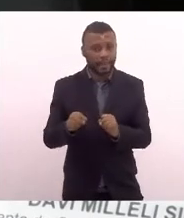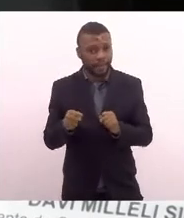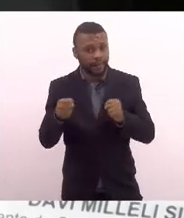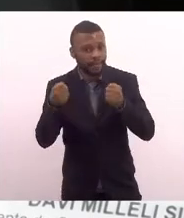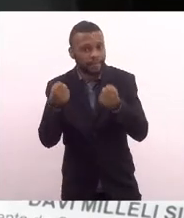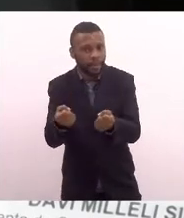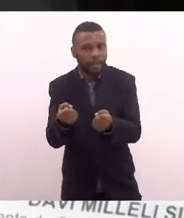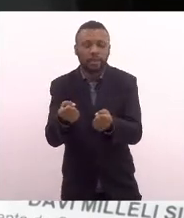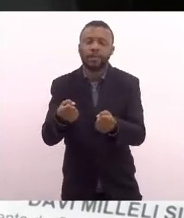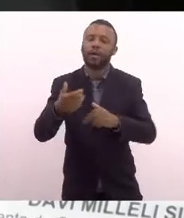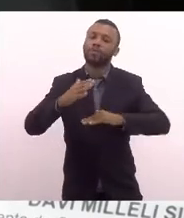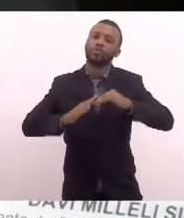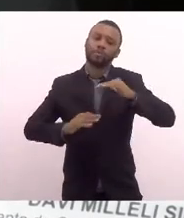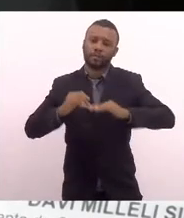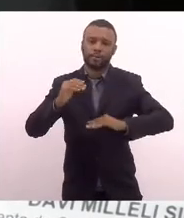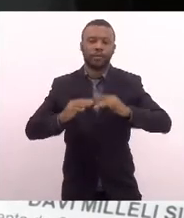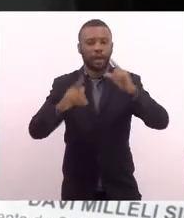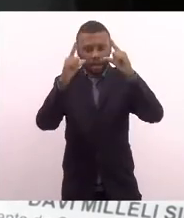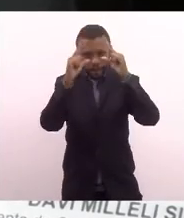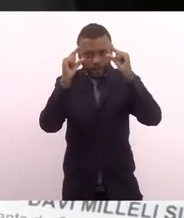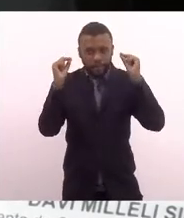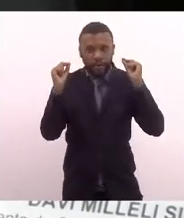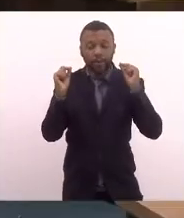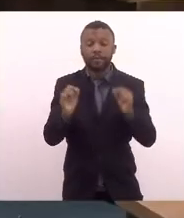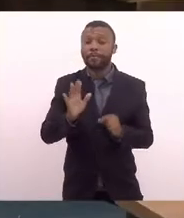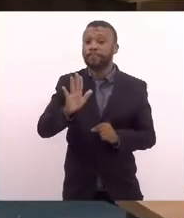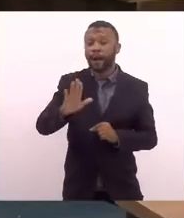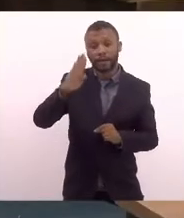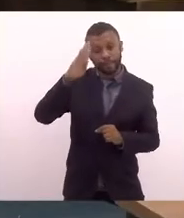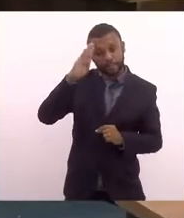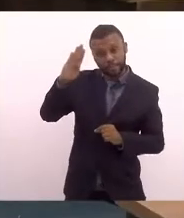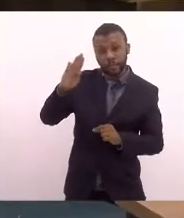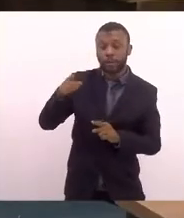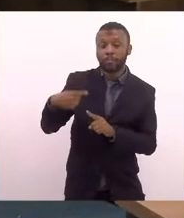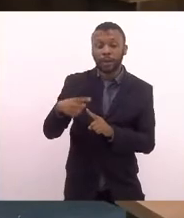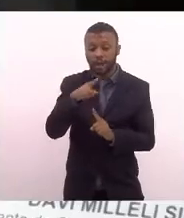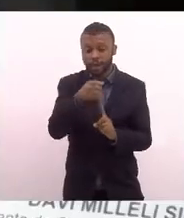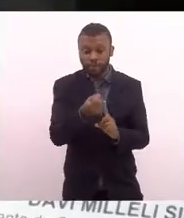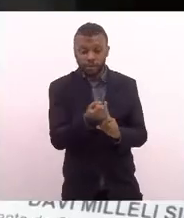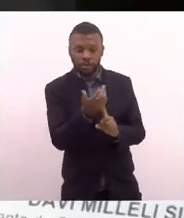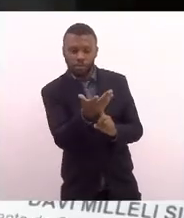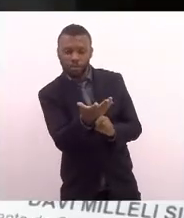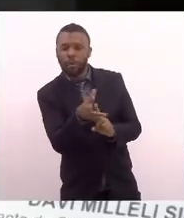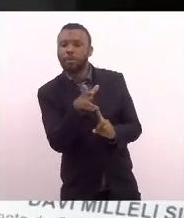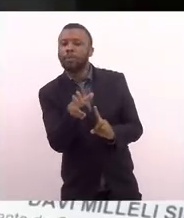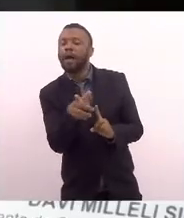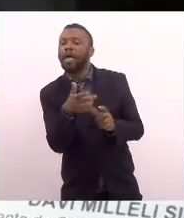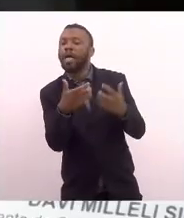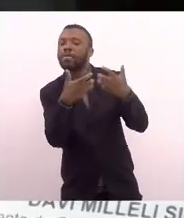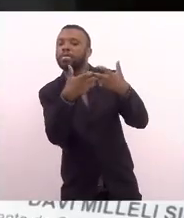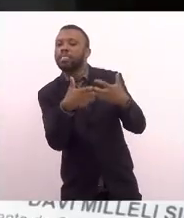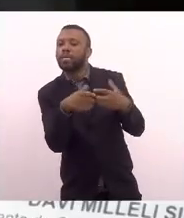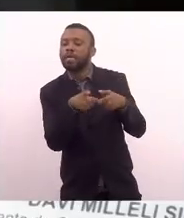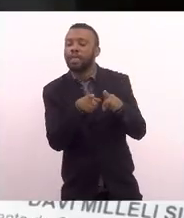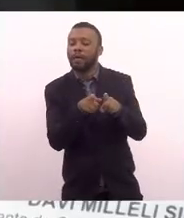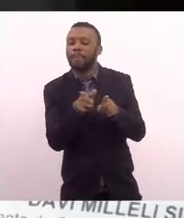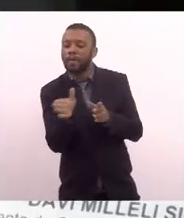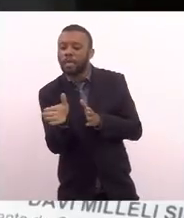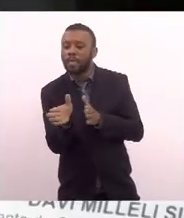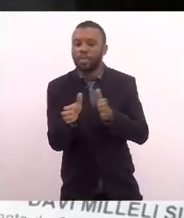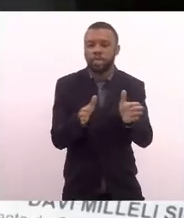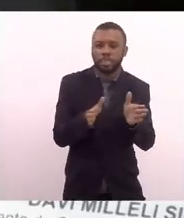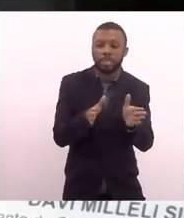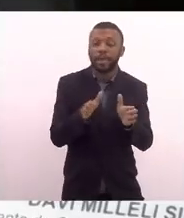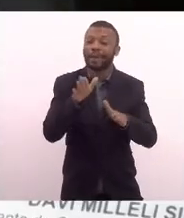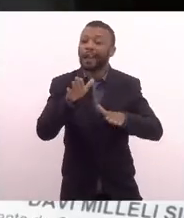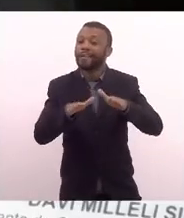da enfermagem, mas, principalmente, porque a sua voz não opera uma dicotomia que, volta e meia,